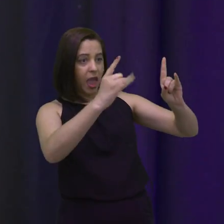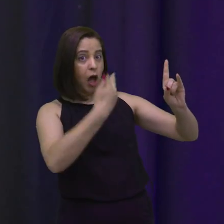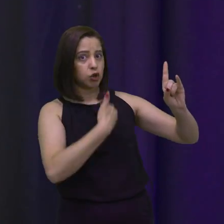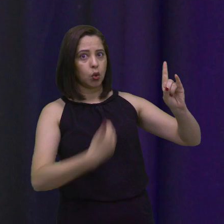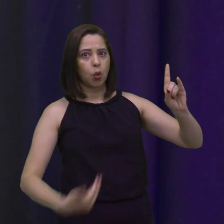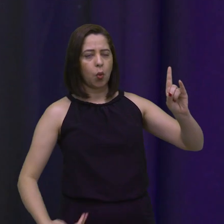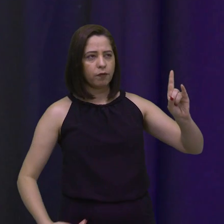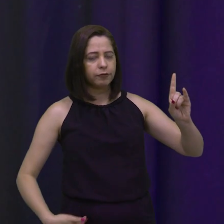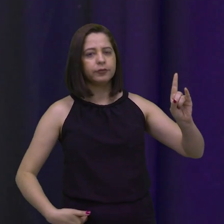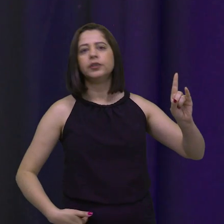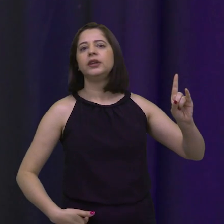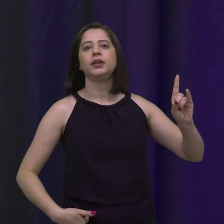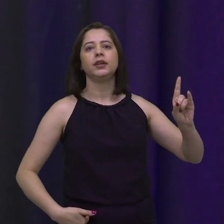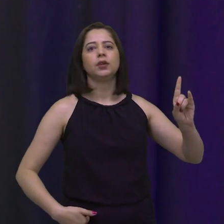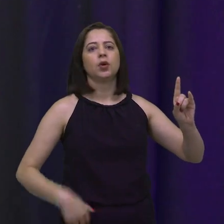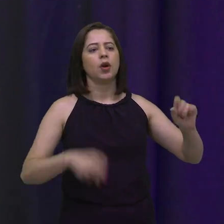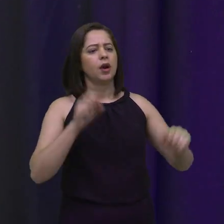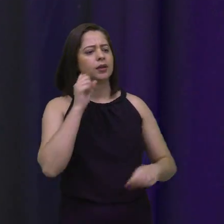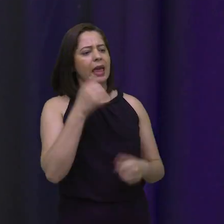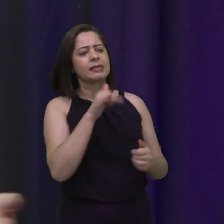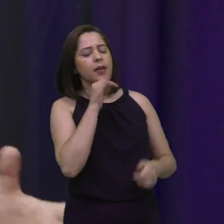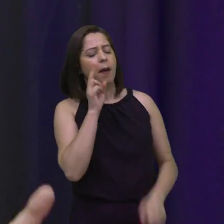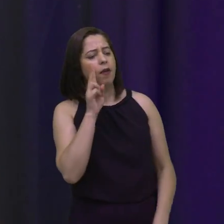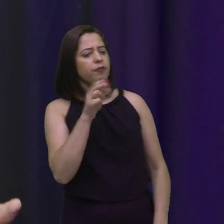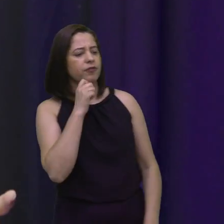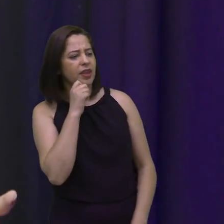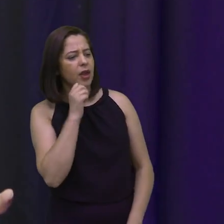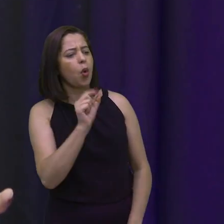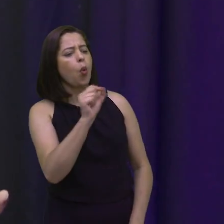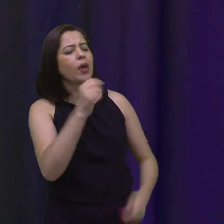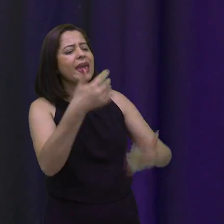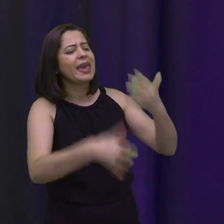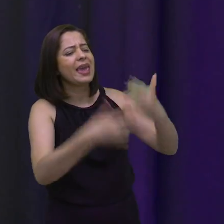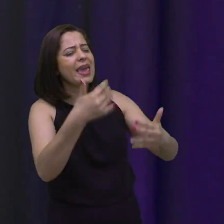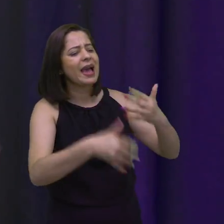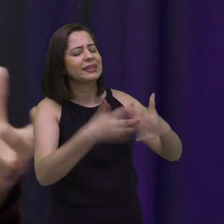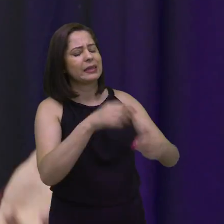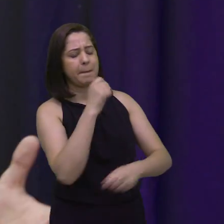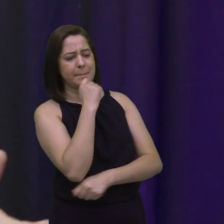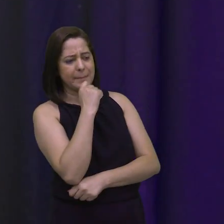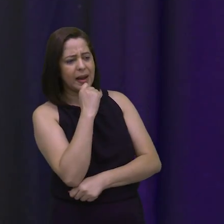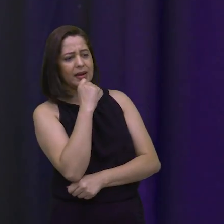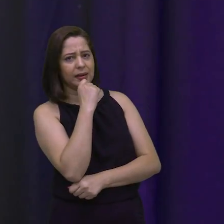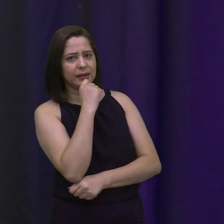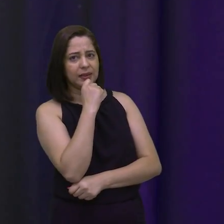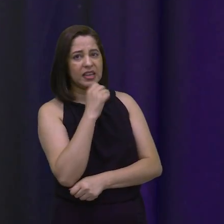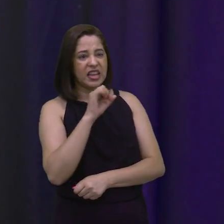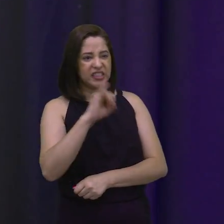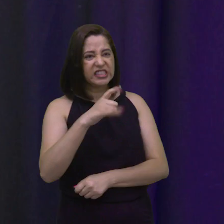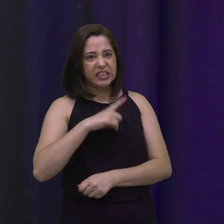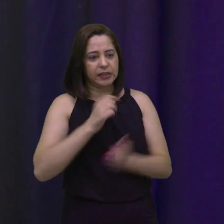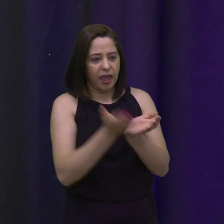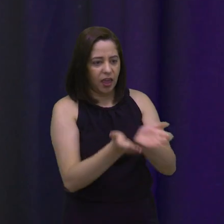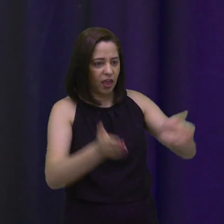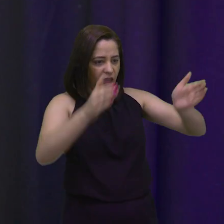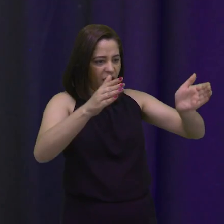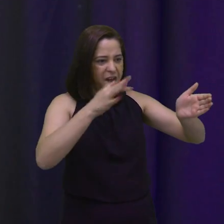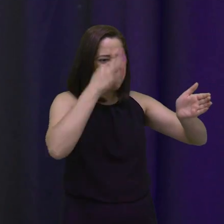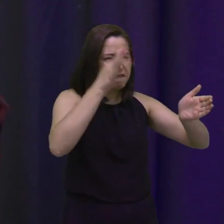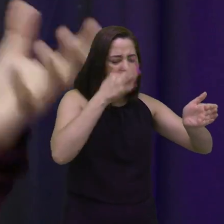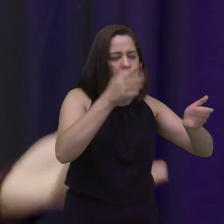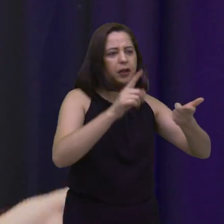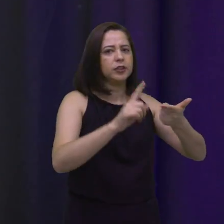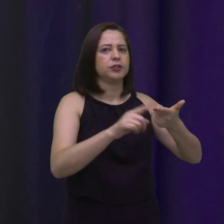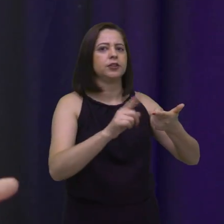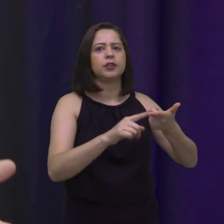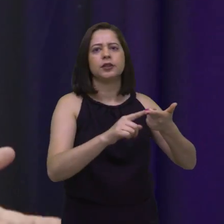que a gente tem que pode estar atrapalhando alguém com alguma deficiência em um prédio público? Eu citei o vaso de planta, mas pode